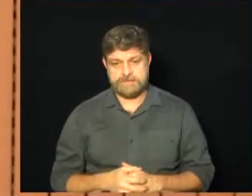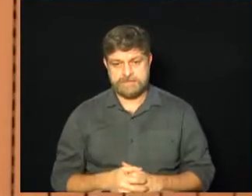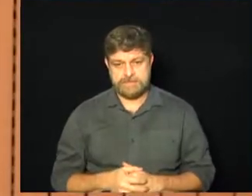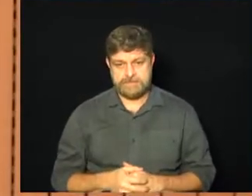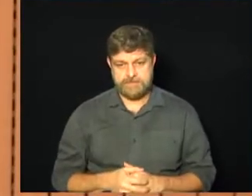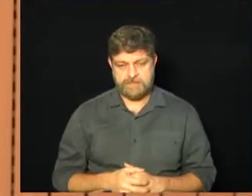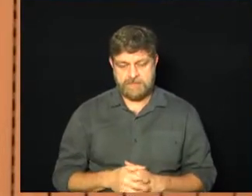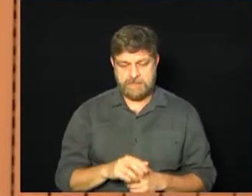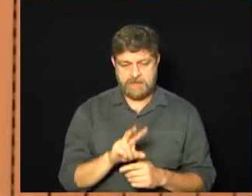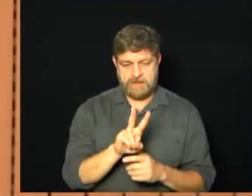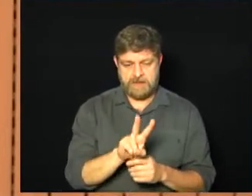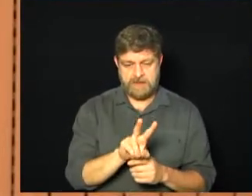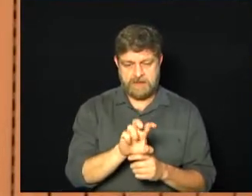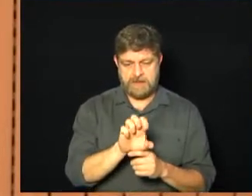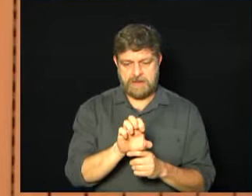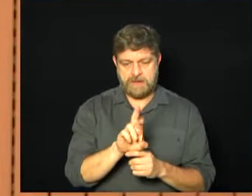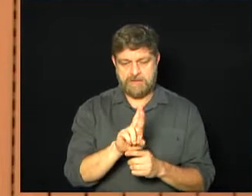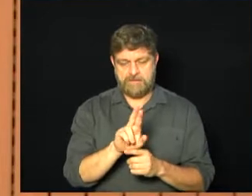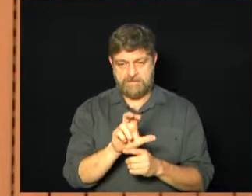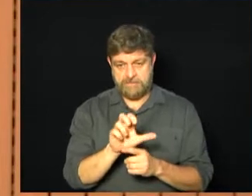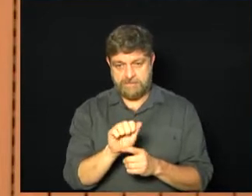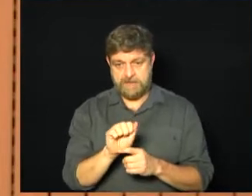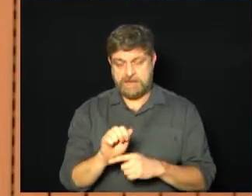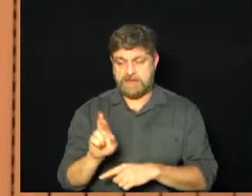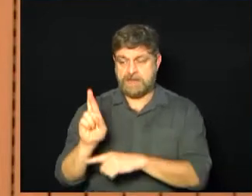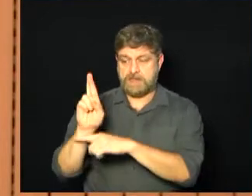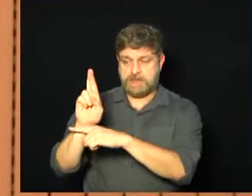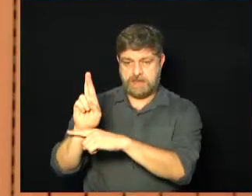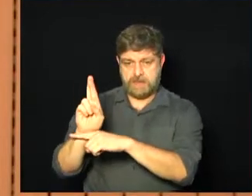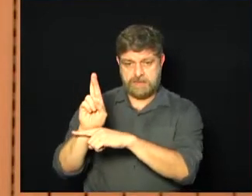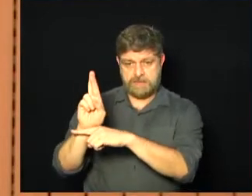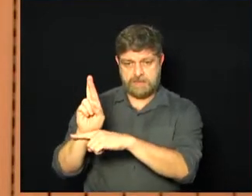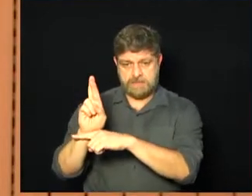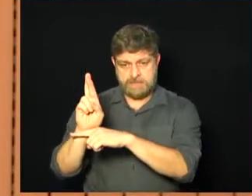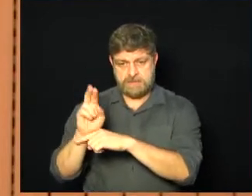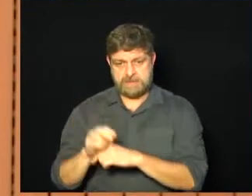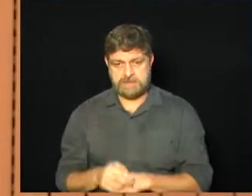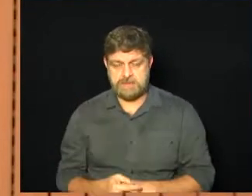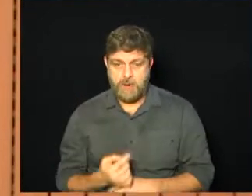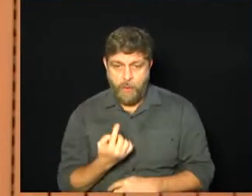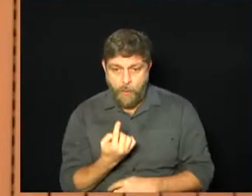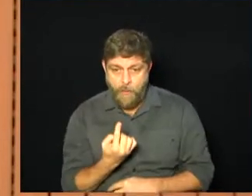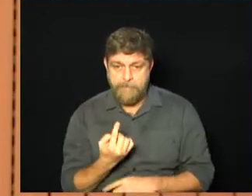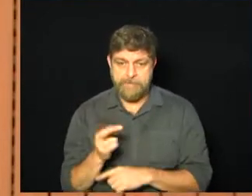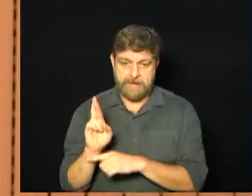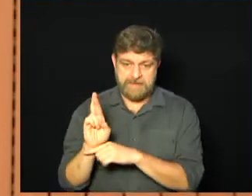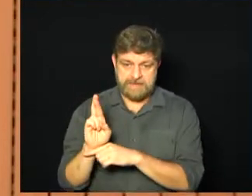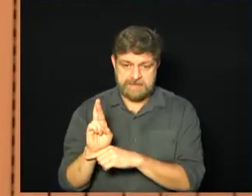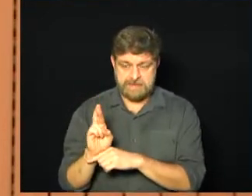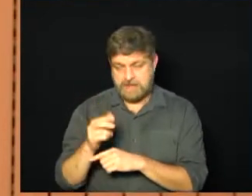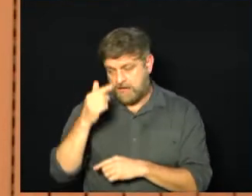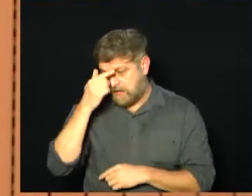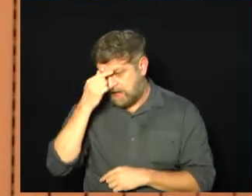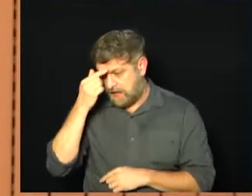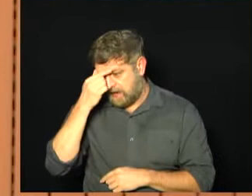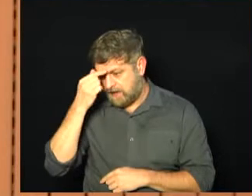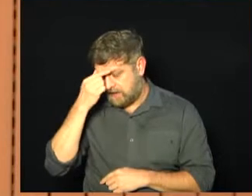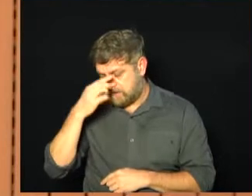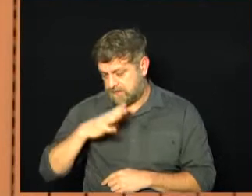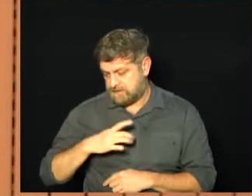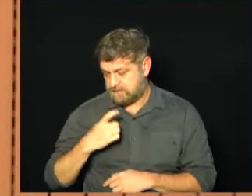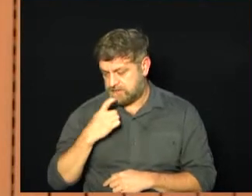Senhora Vera Peçanho Brescia, representando uma das representantes da Academia Campineira de Letras e